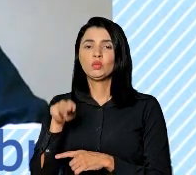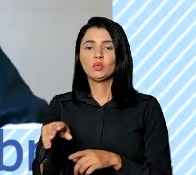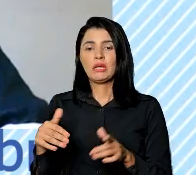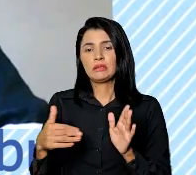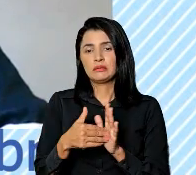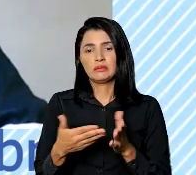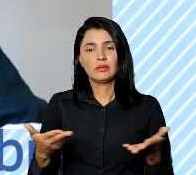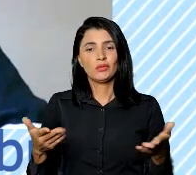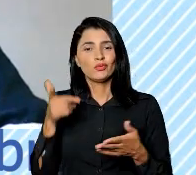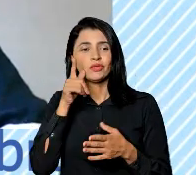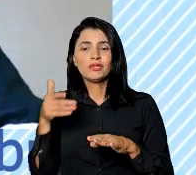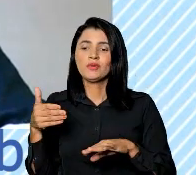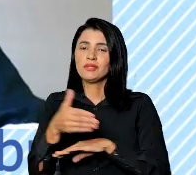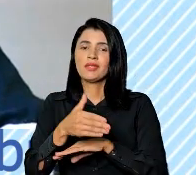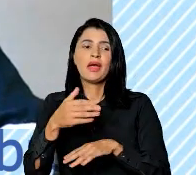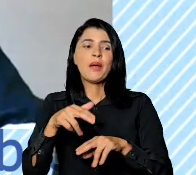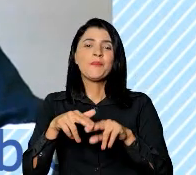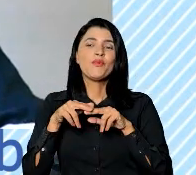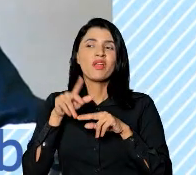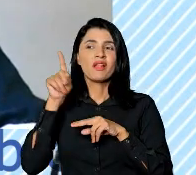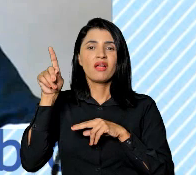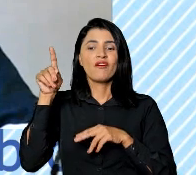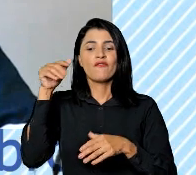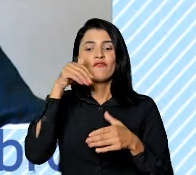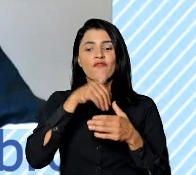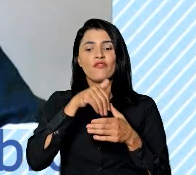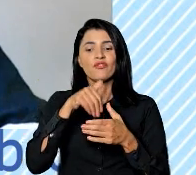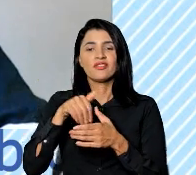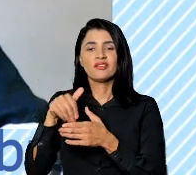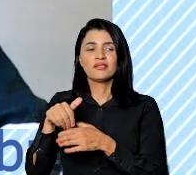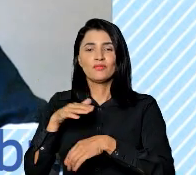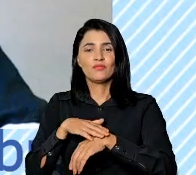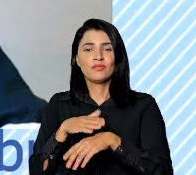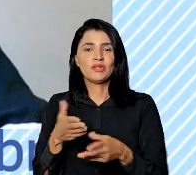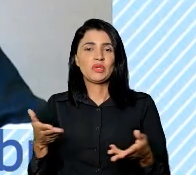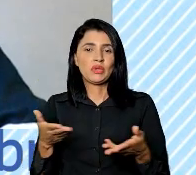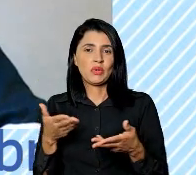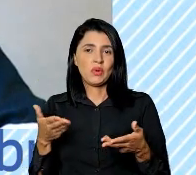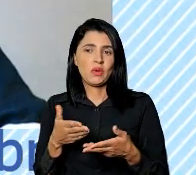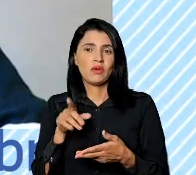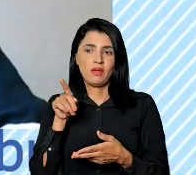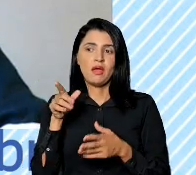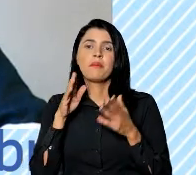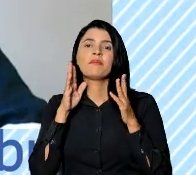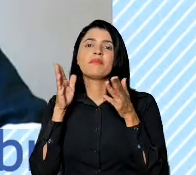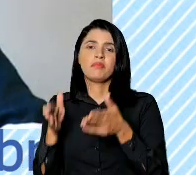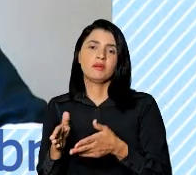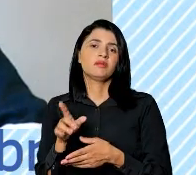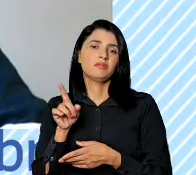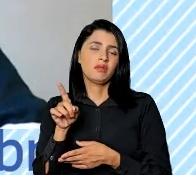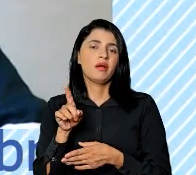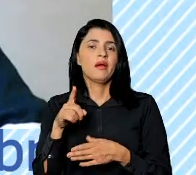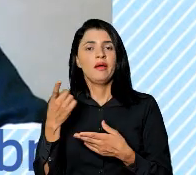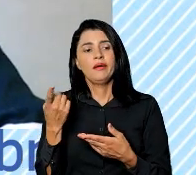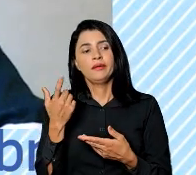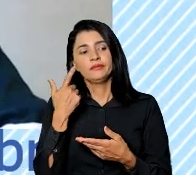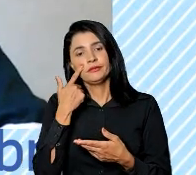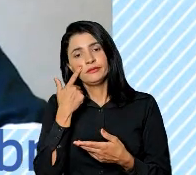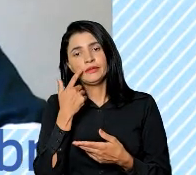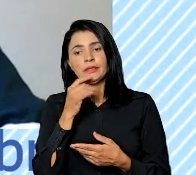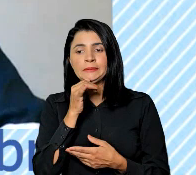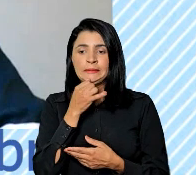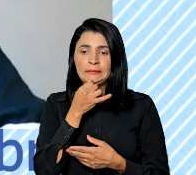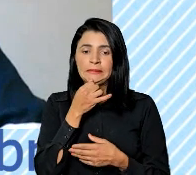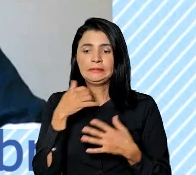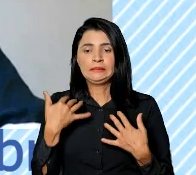conosco em razão de votação muito importante que transcorre no momento, da qual ela participa, e vamos ficar no aguardo, se